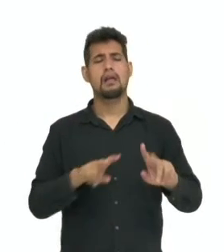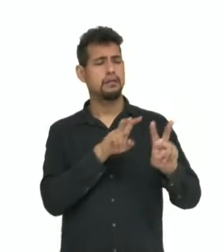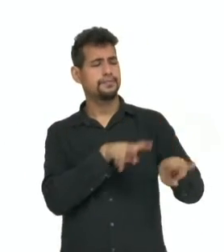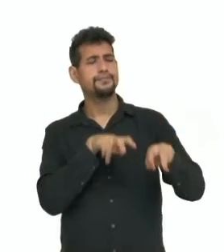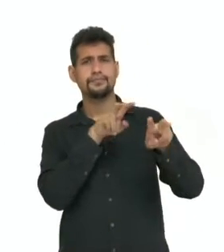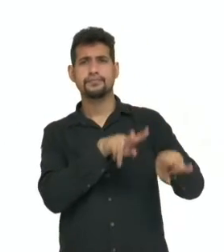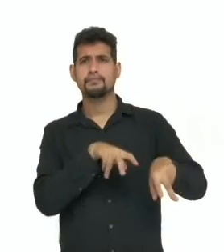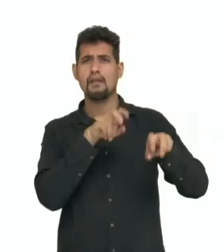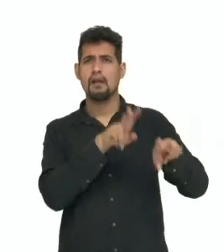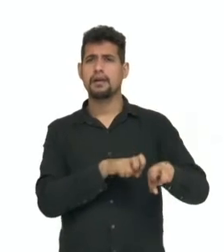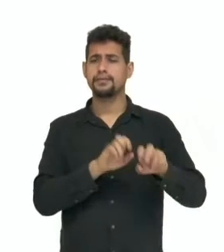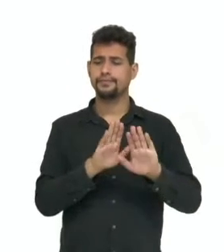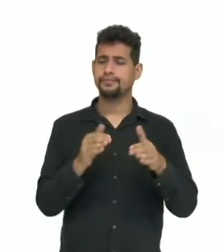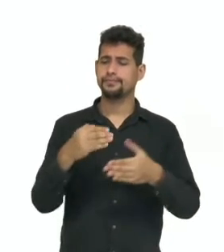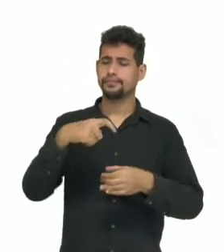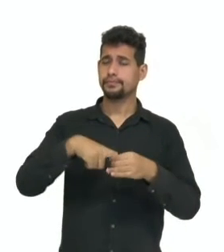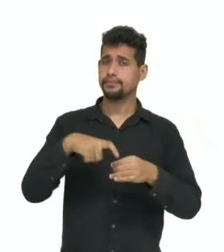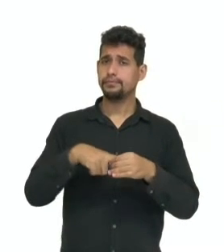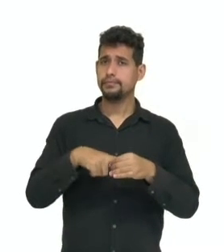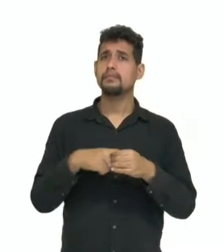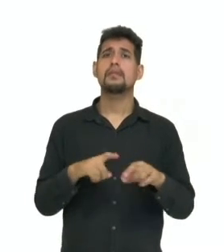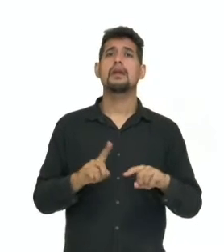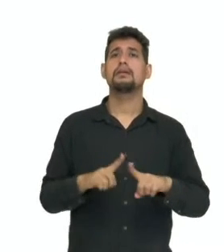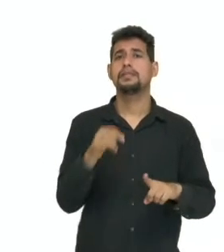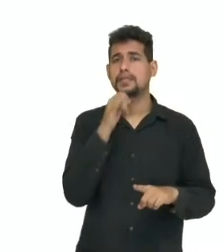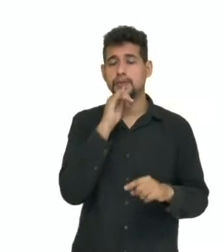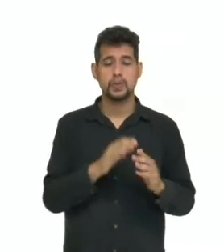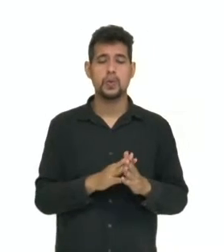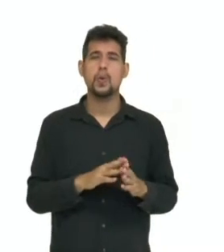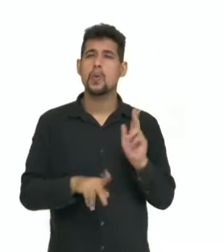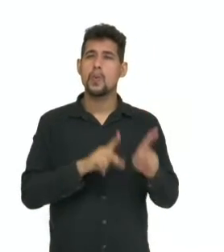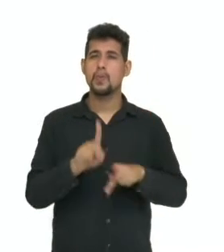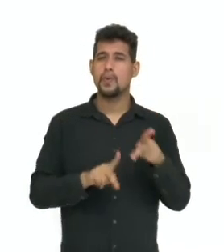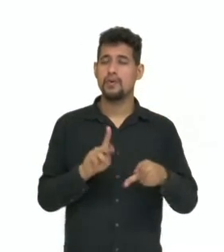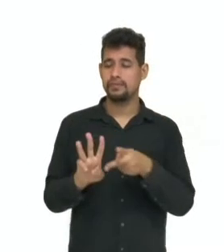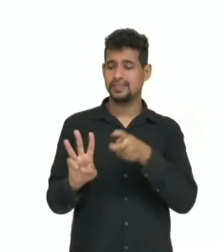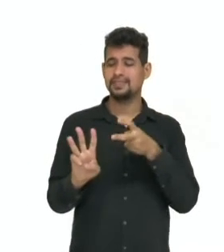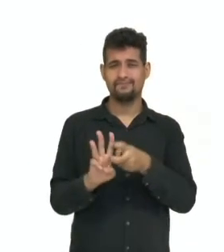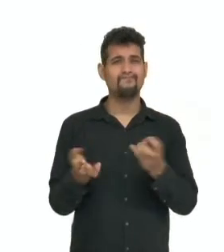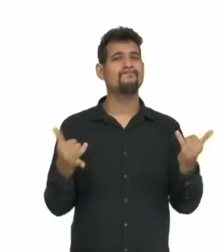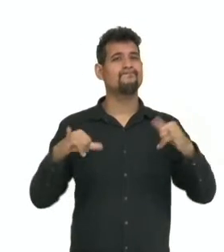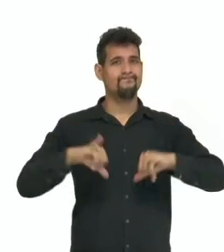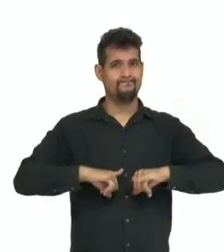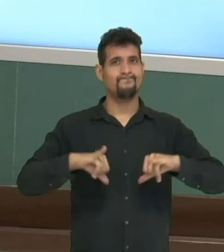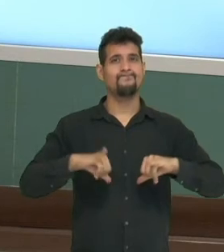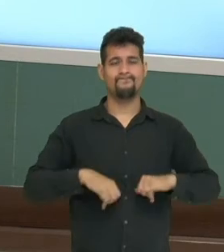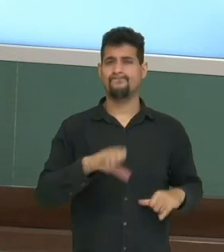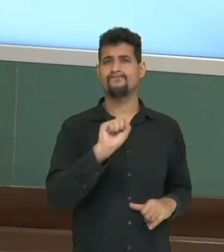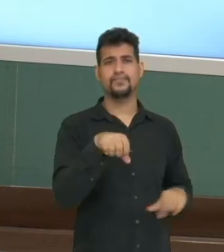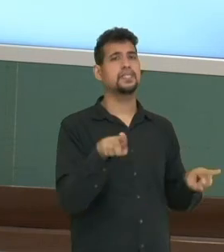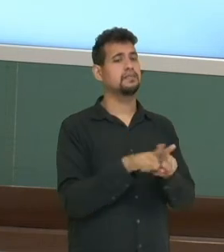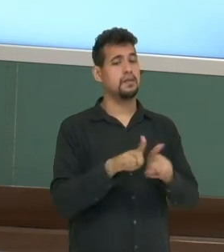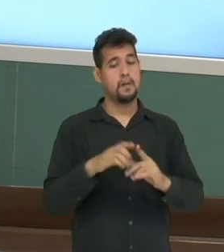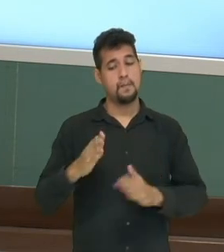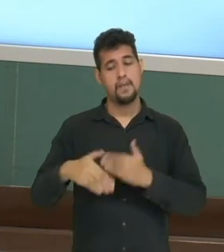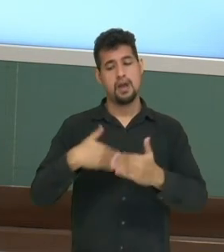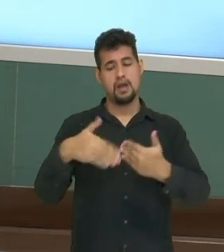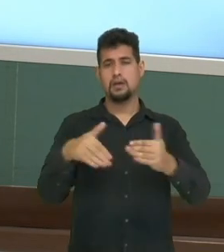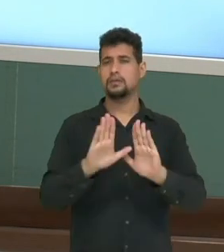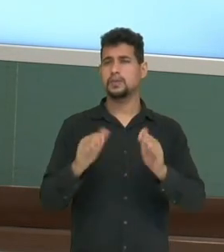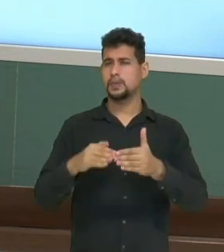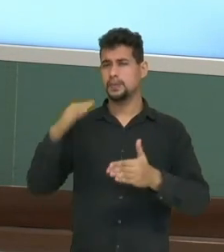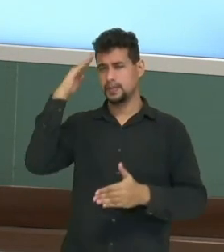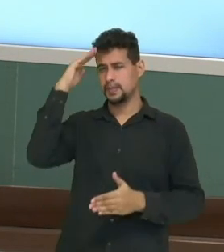dos parceiros do regime militar. Portanto, os indígenas sofreram sim muita violência também nesse período do regime